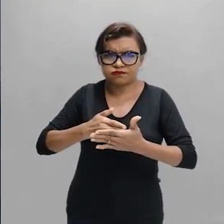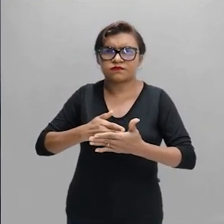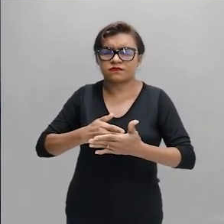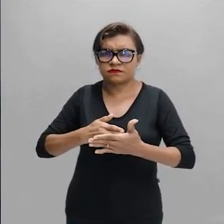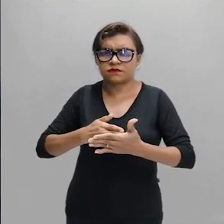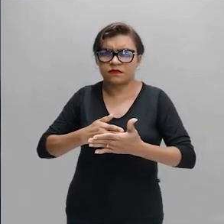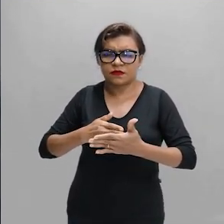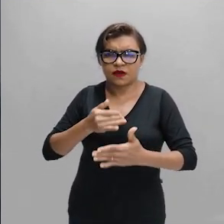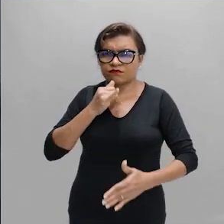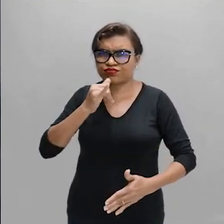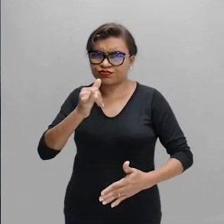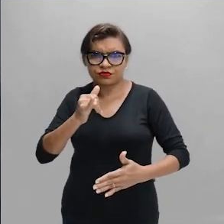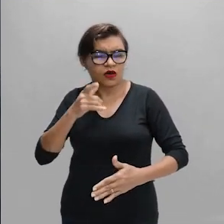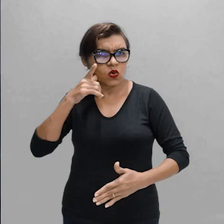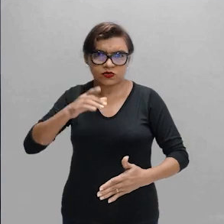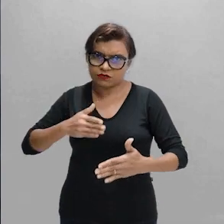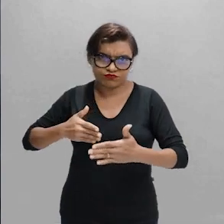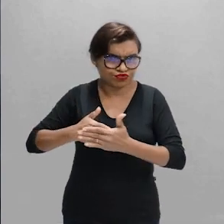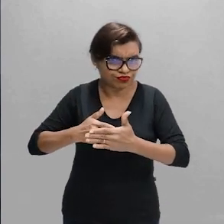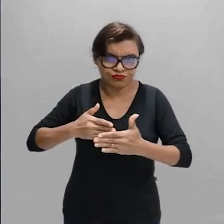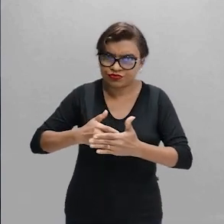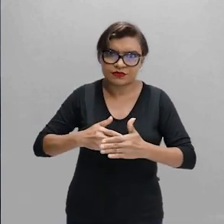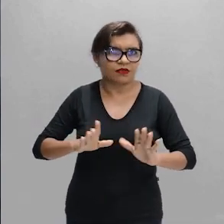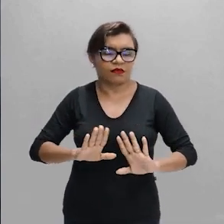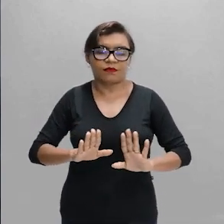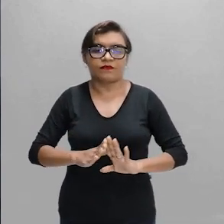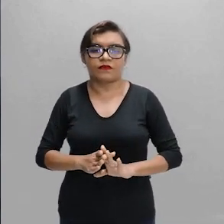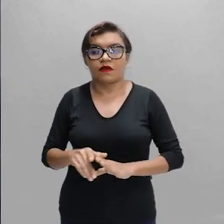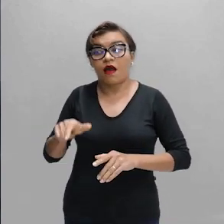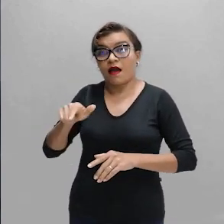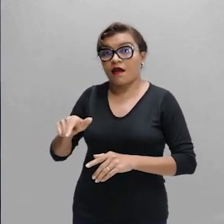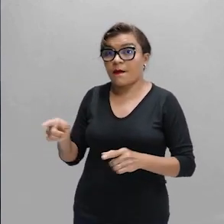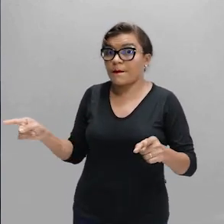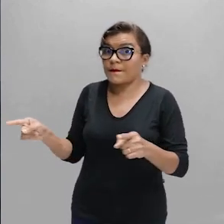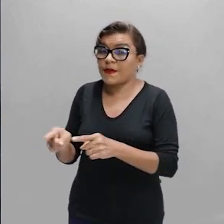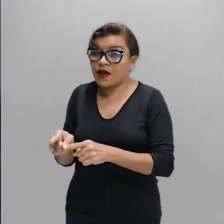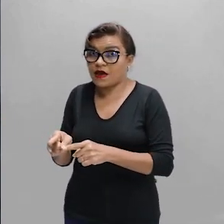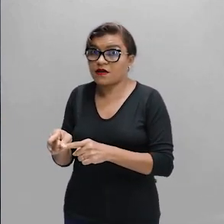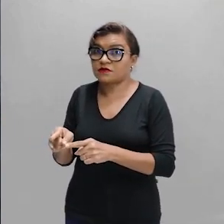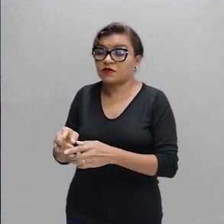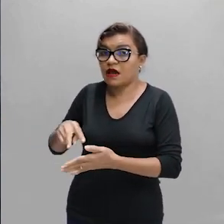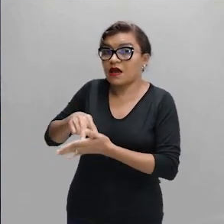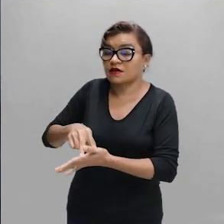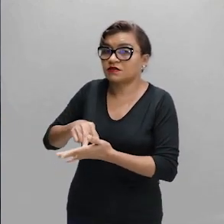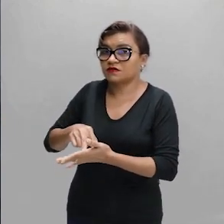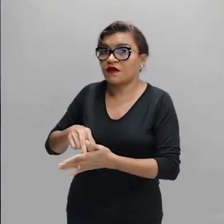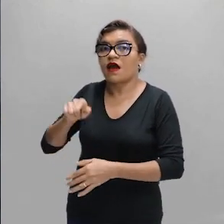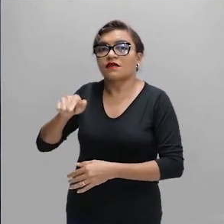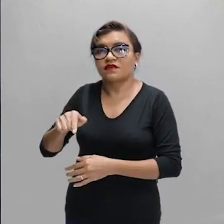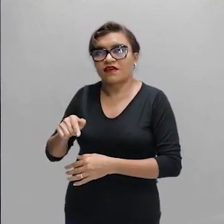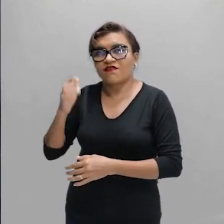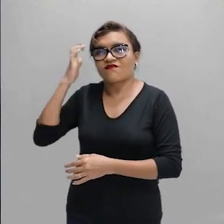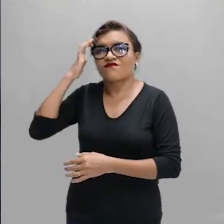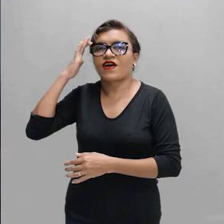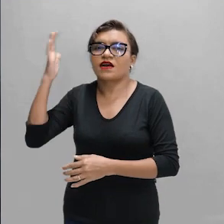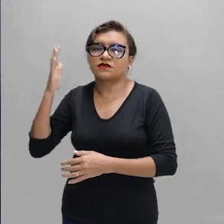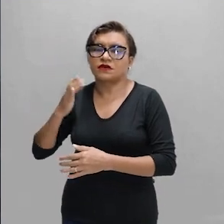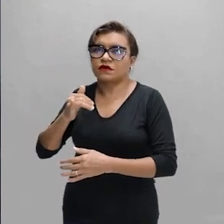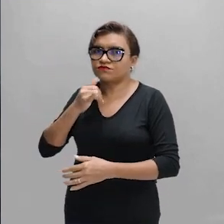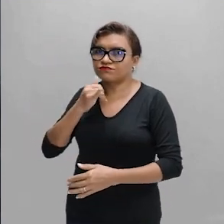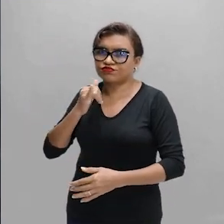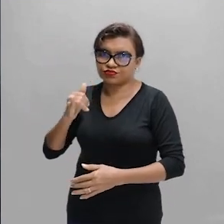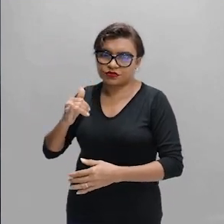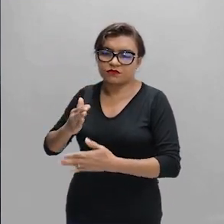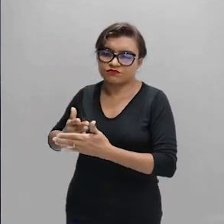apresentam baixa resistividade, eles são aqueles materiais que facilitam a passagem da corrente elétrica.